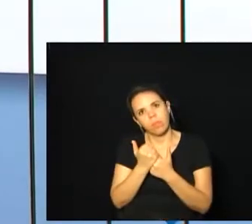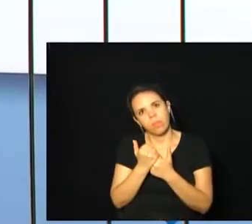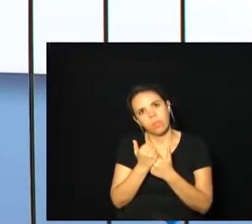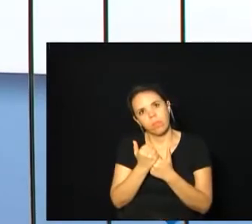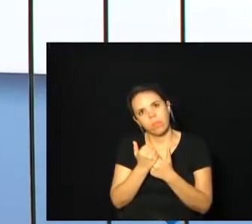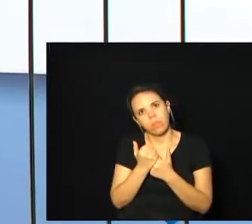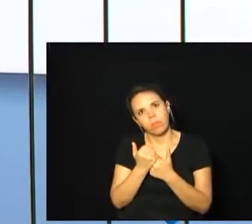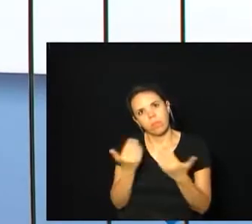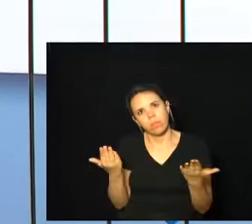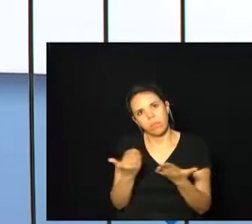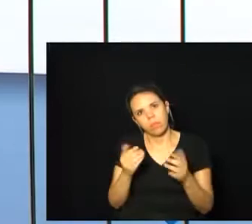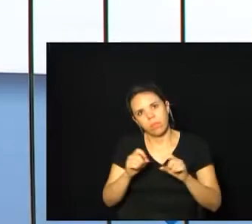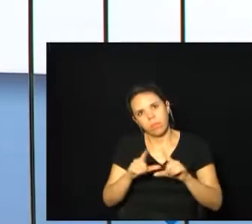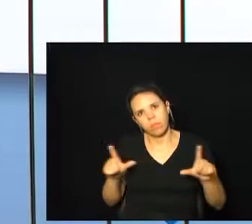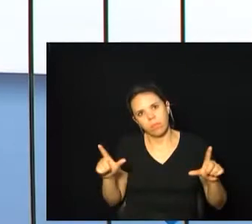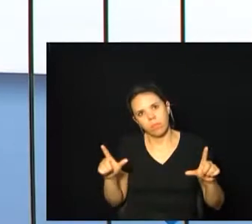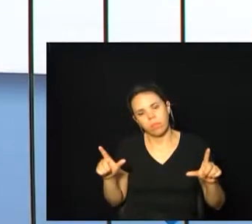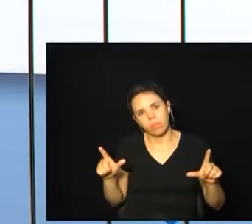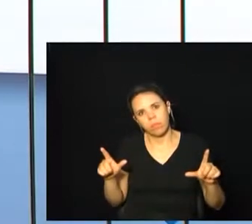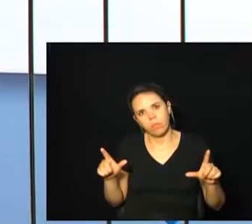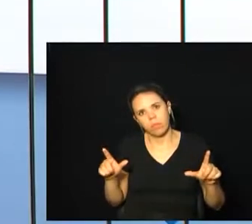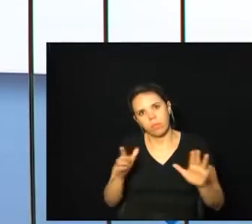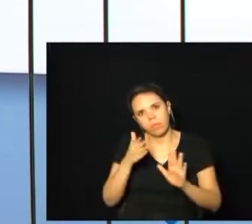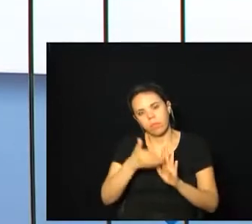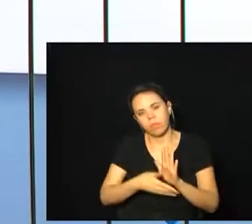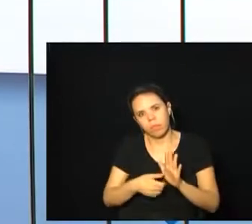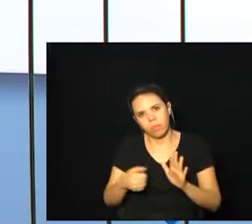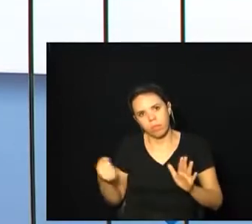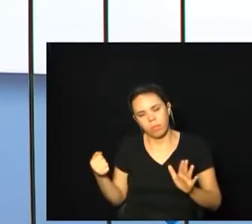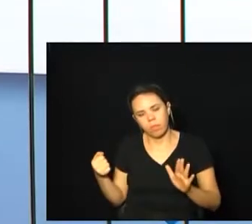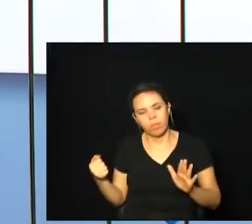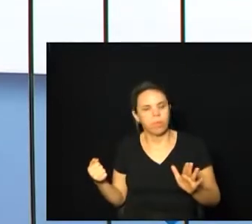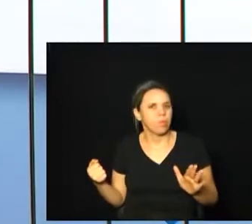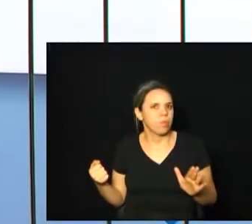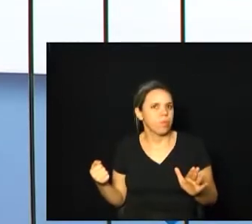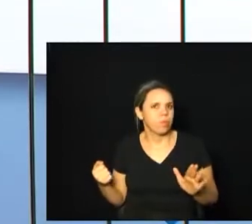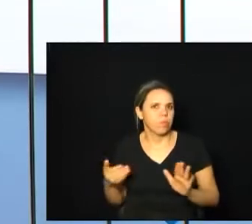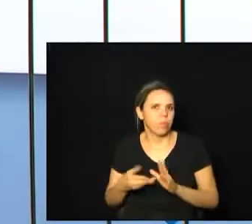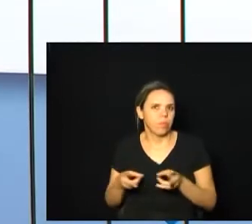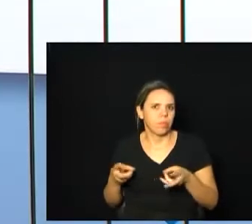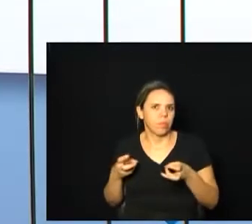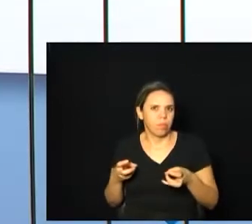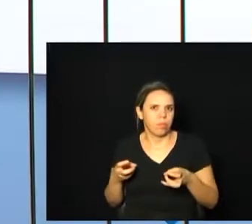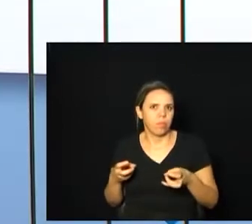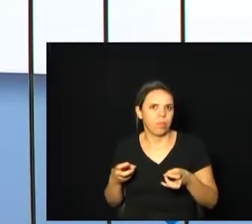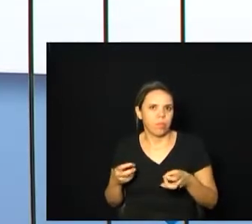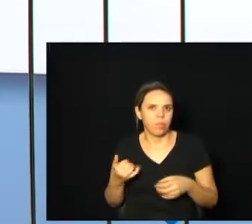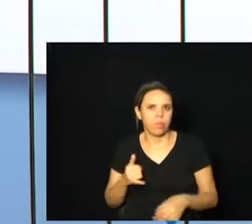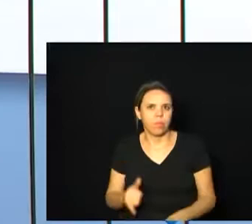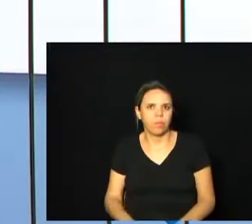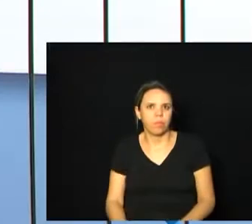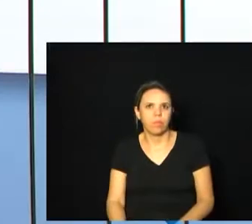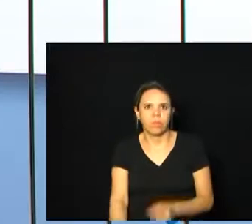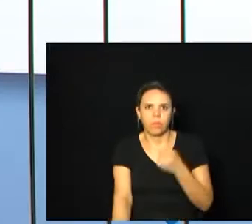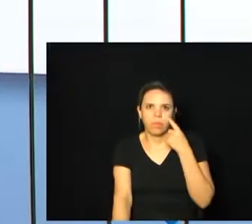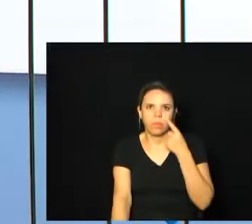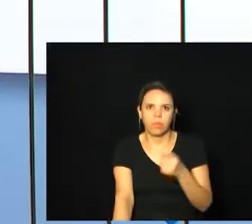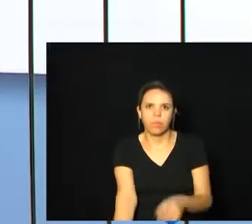as atuais placas afixadas nas portas por identificação eletrônica.